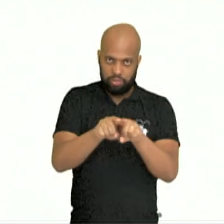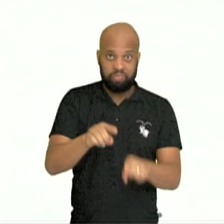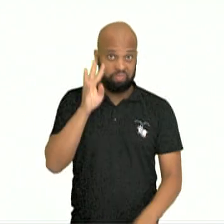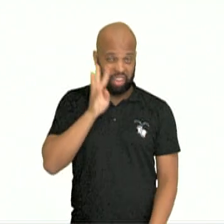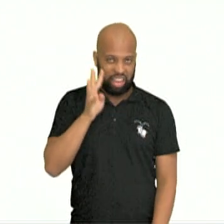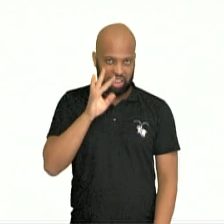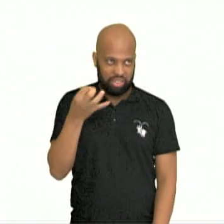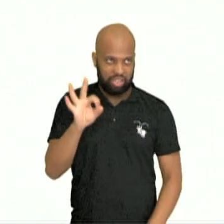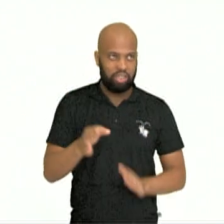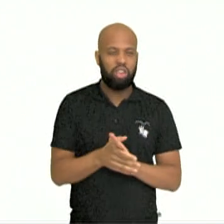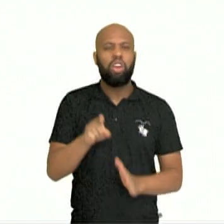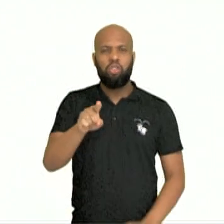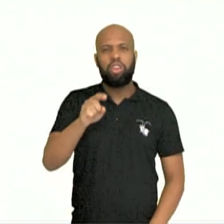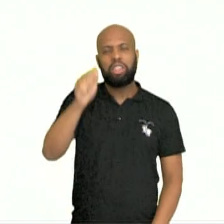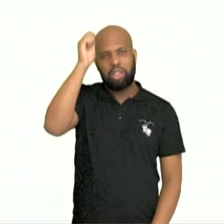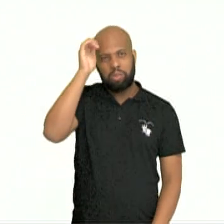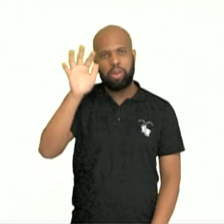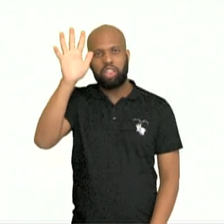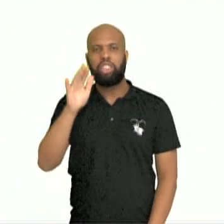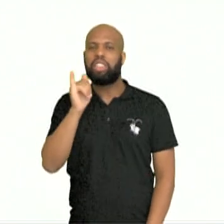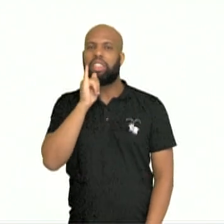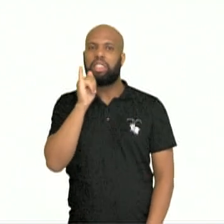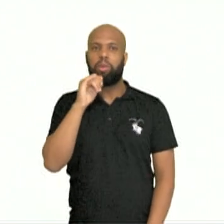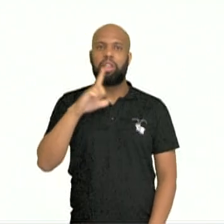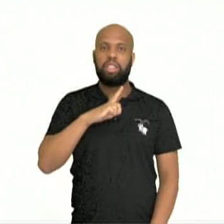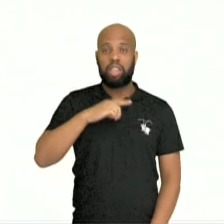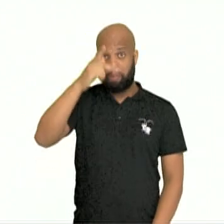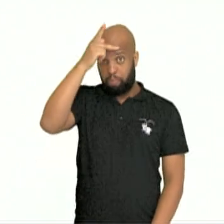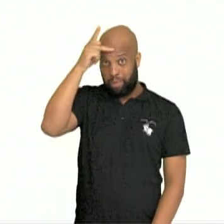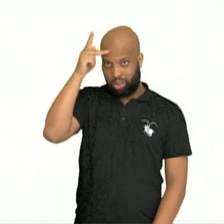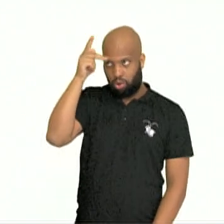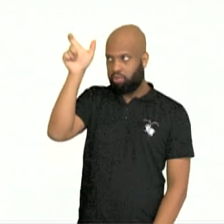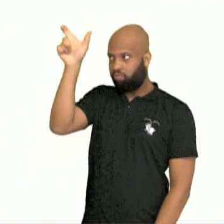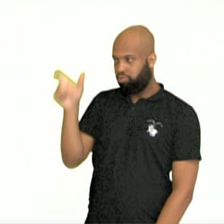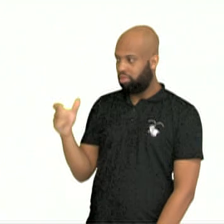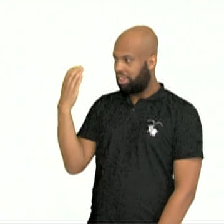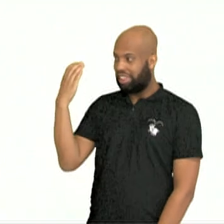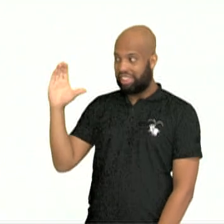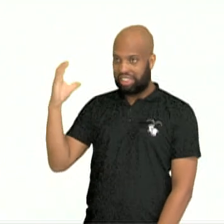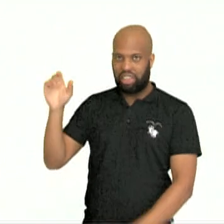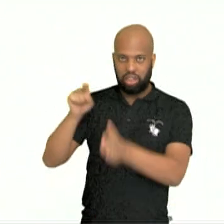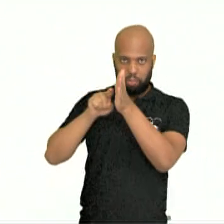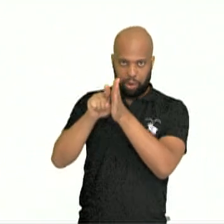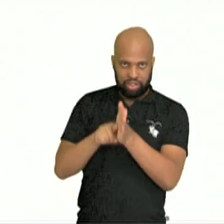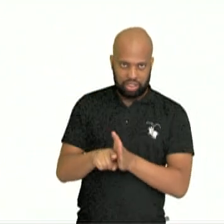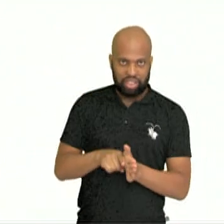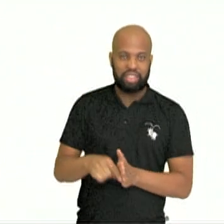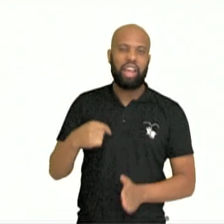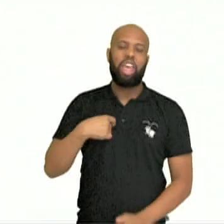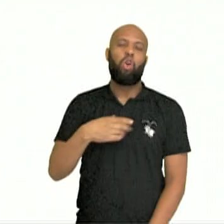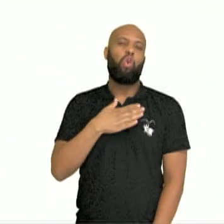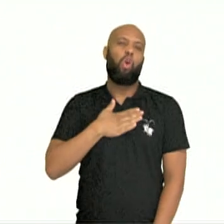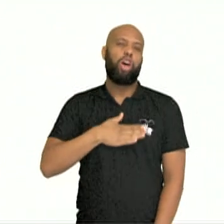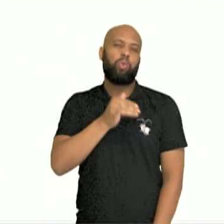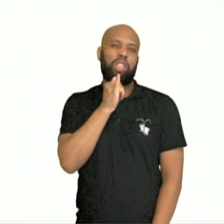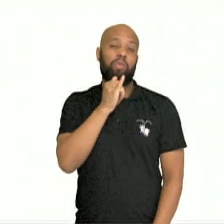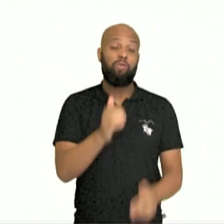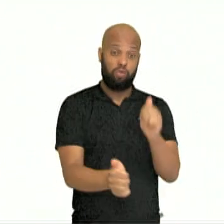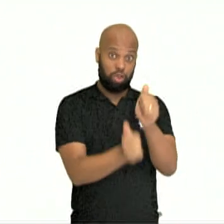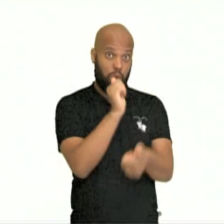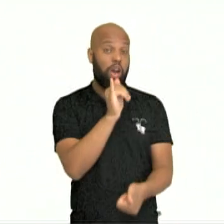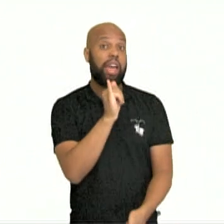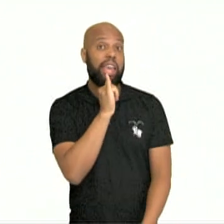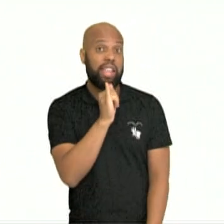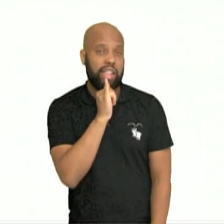pessoal? Você imagina aí um cientista social, né, trabalhando um assunto aí, que eu particularmente gosto muito, que é o futebol, e de